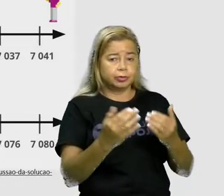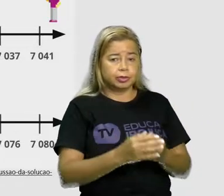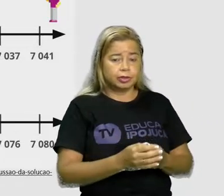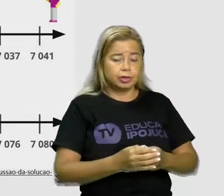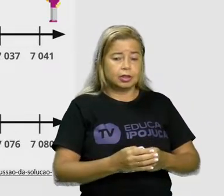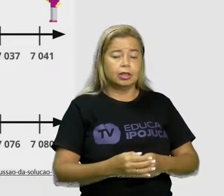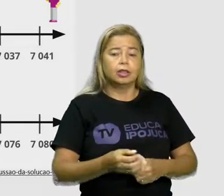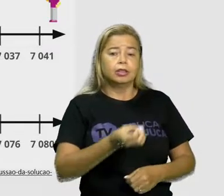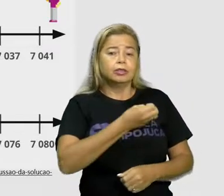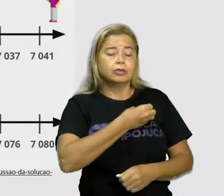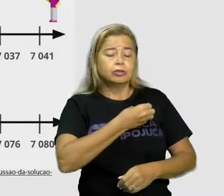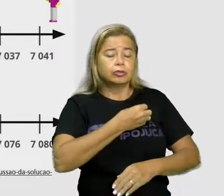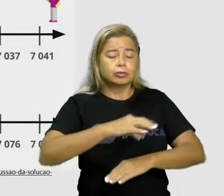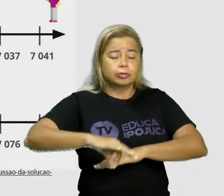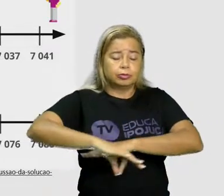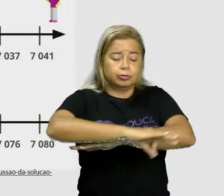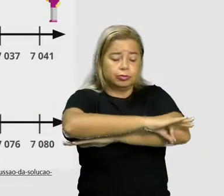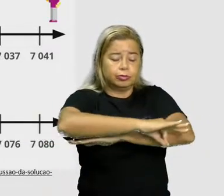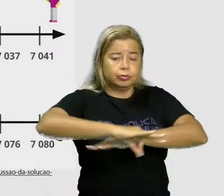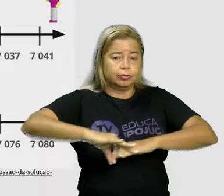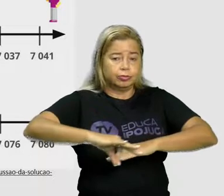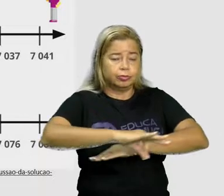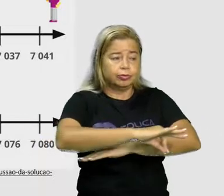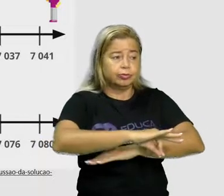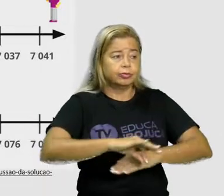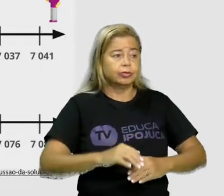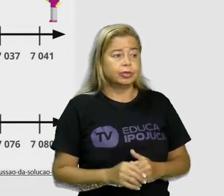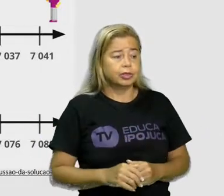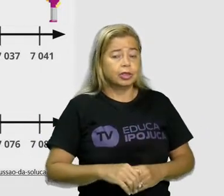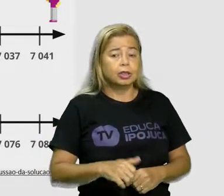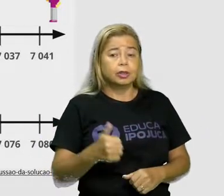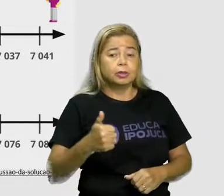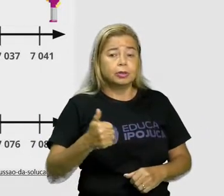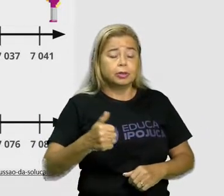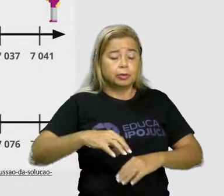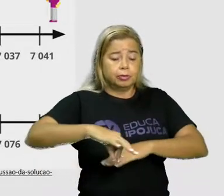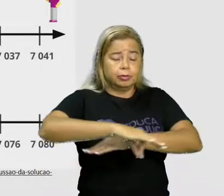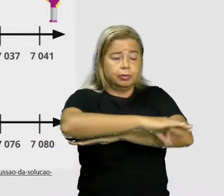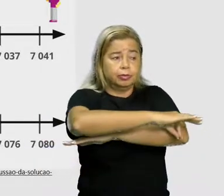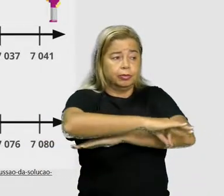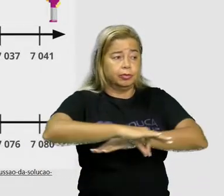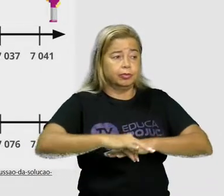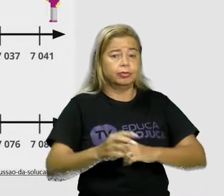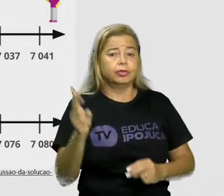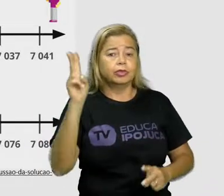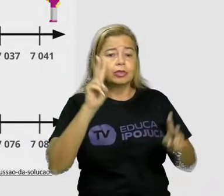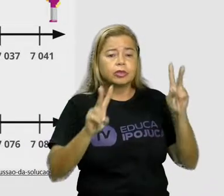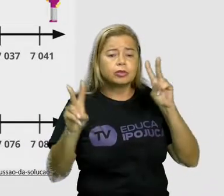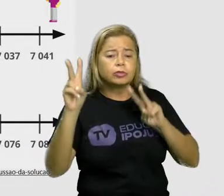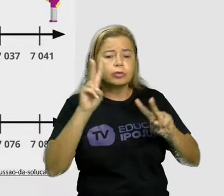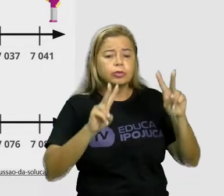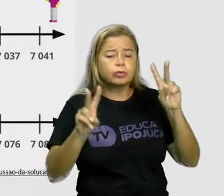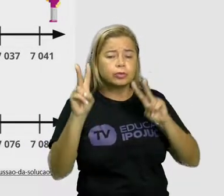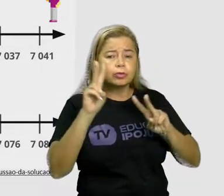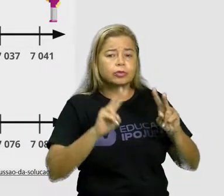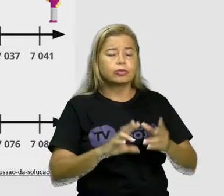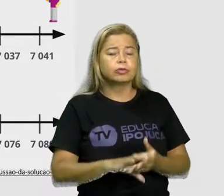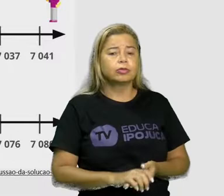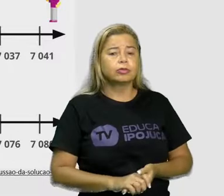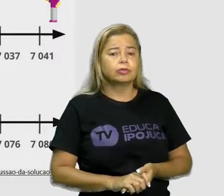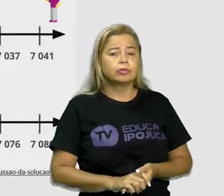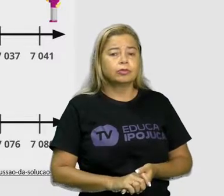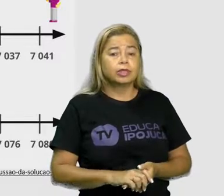reta numerada. Veja, na nossa primeira reta, se você olhar bem para o monitor da